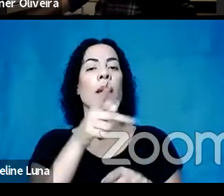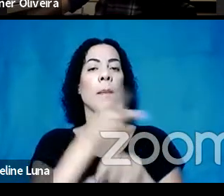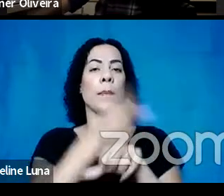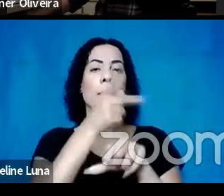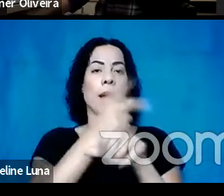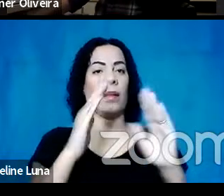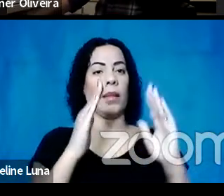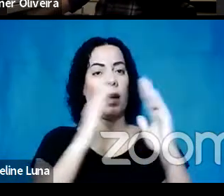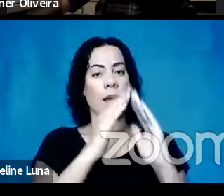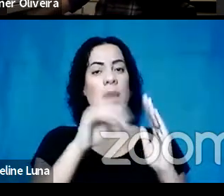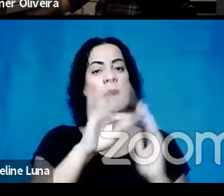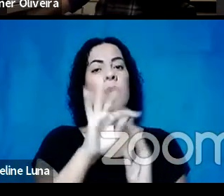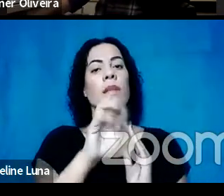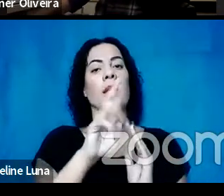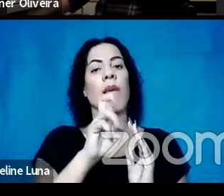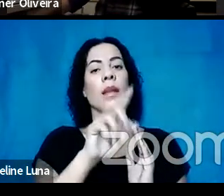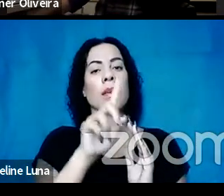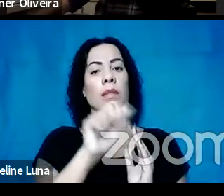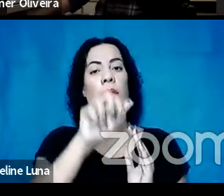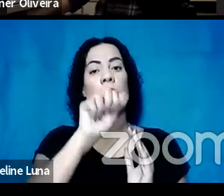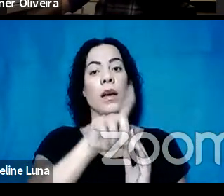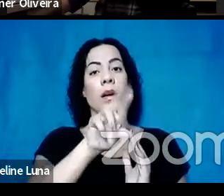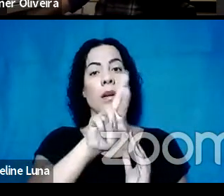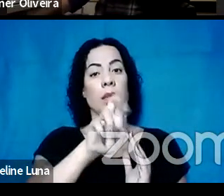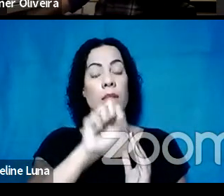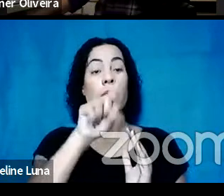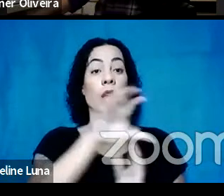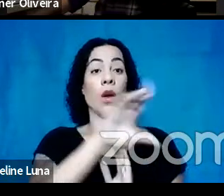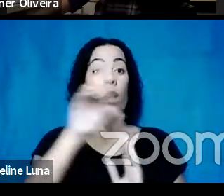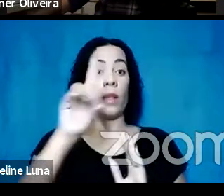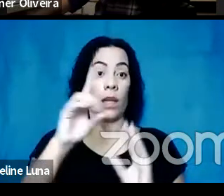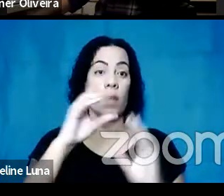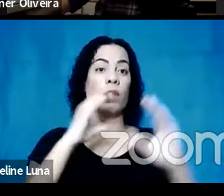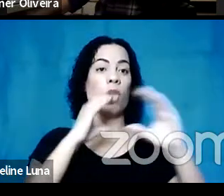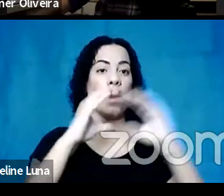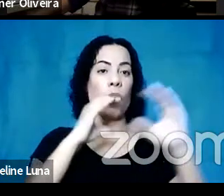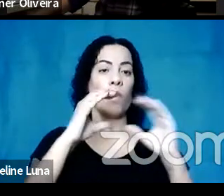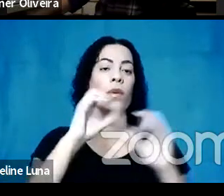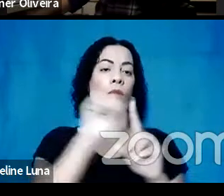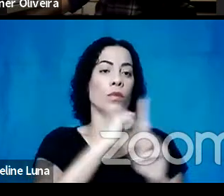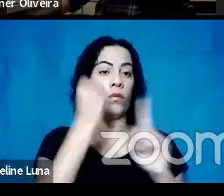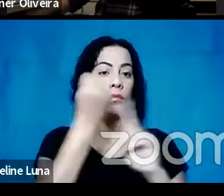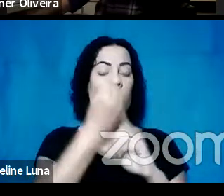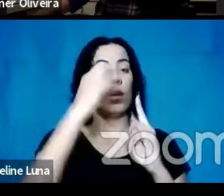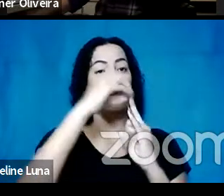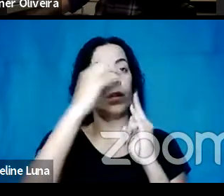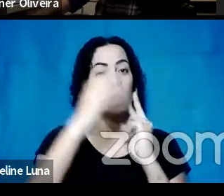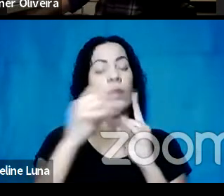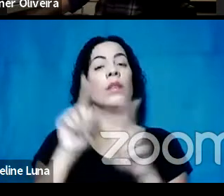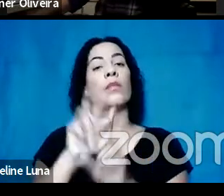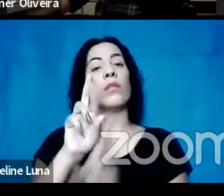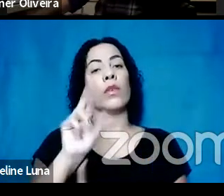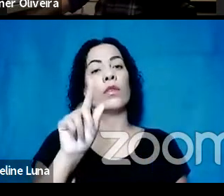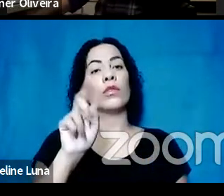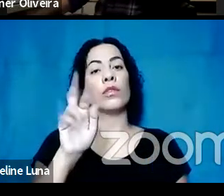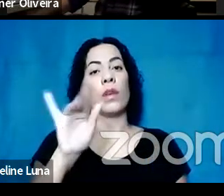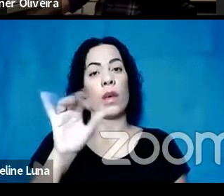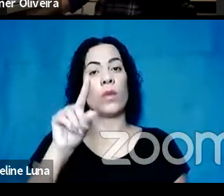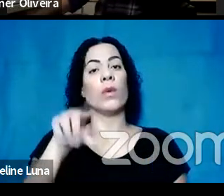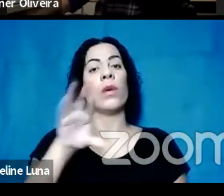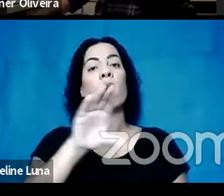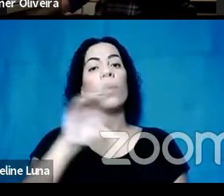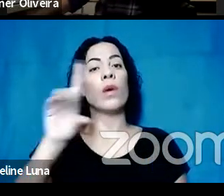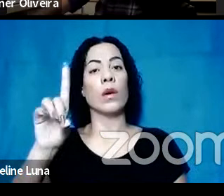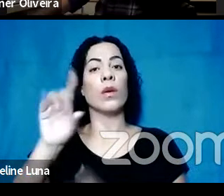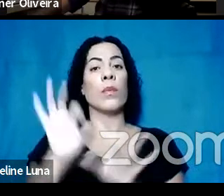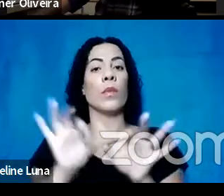Elisa Andres, nossa coordenadora de comunicação social da Fiocruz, o Rogério Lannes, que é coordenador do